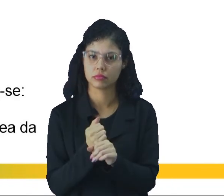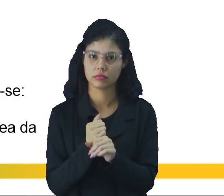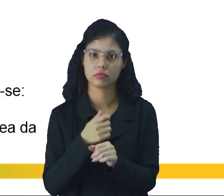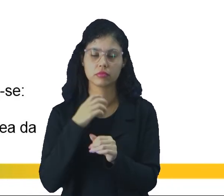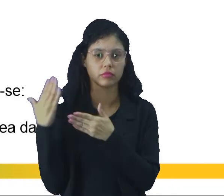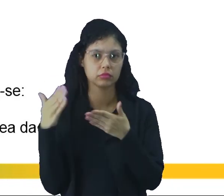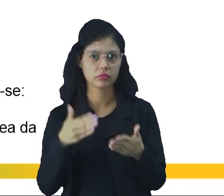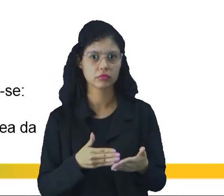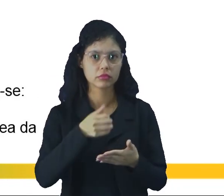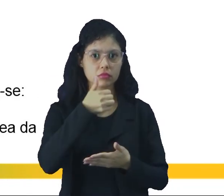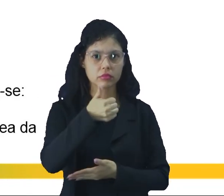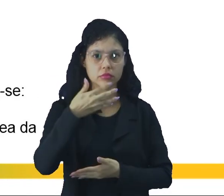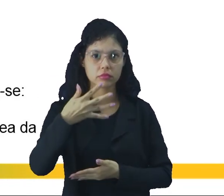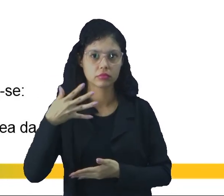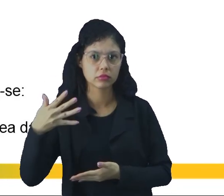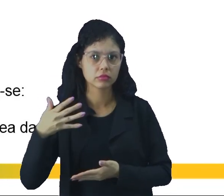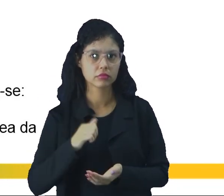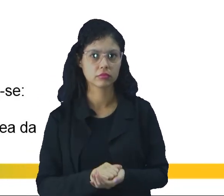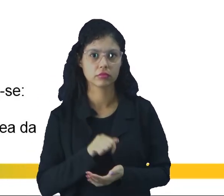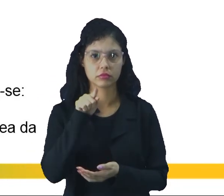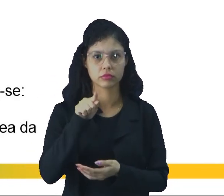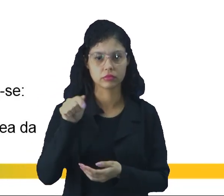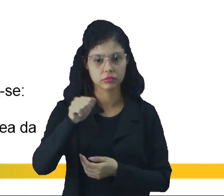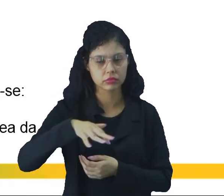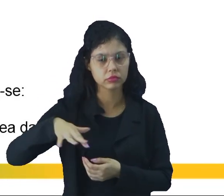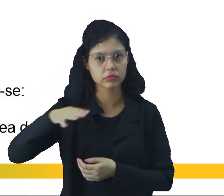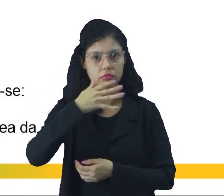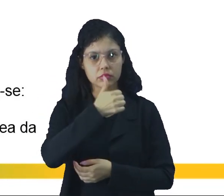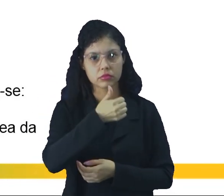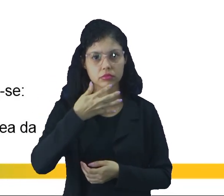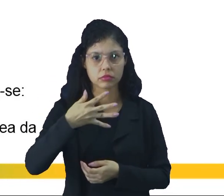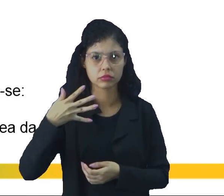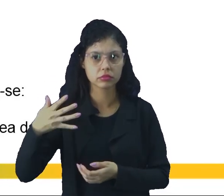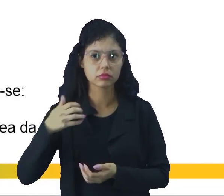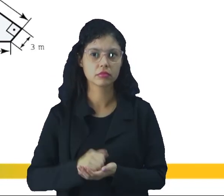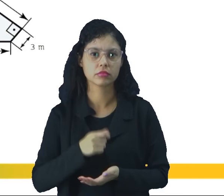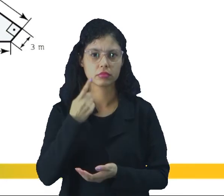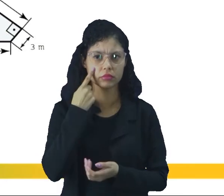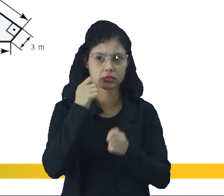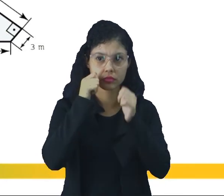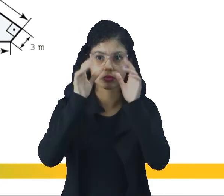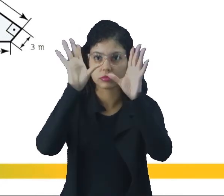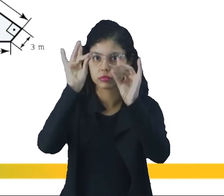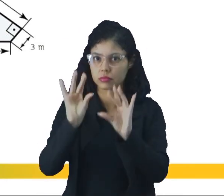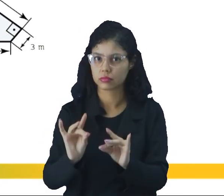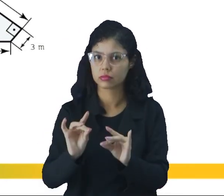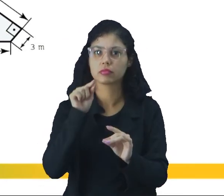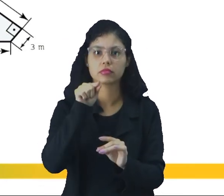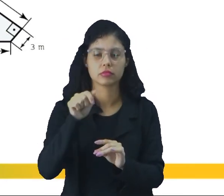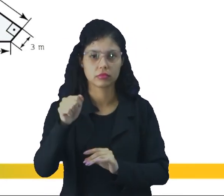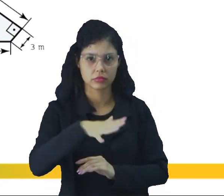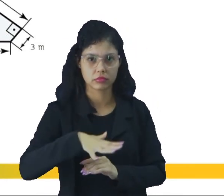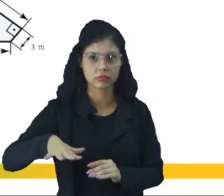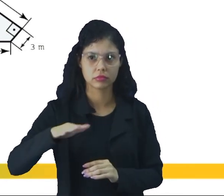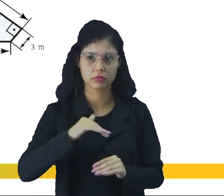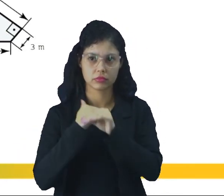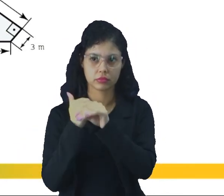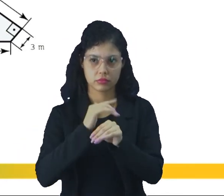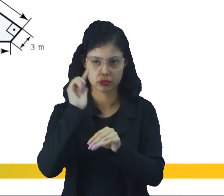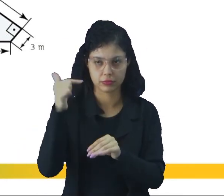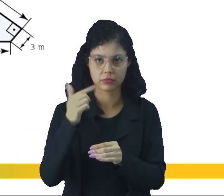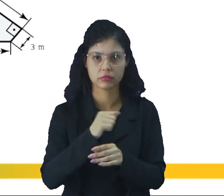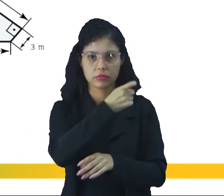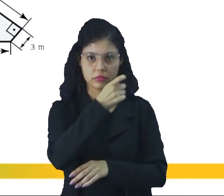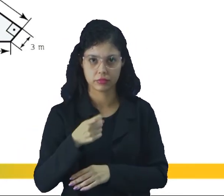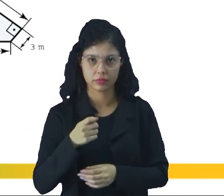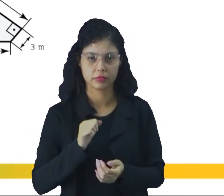eu vou chegar a 144. Essa área é 144. Preste atenção num detalhe. Essa área é igual a essa. Então, eu vou